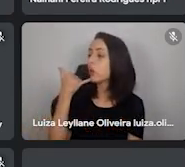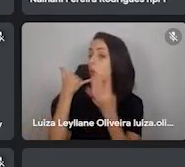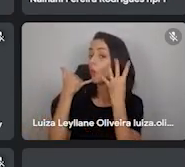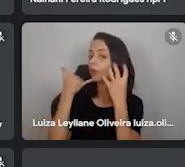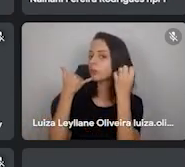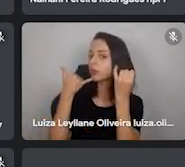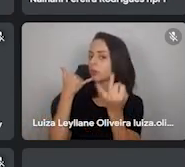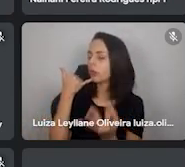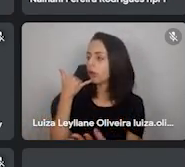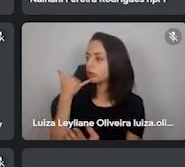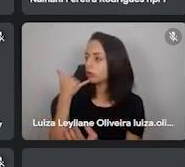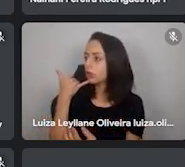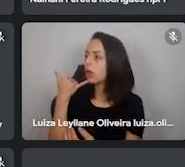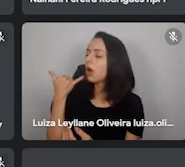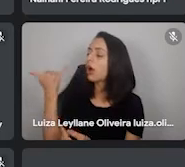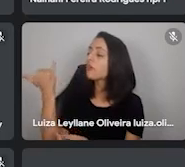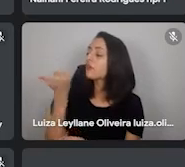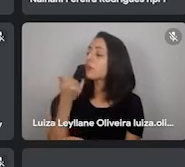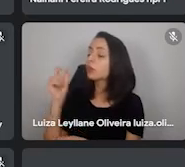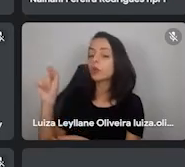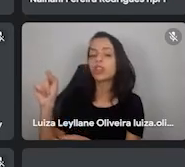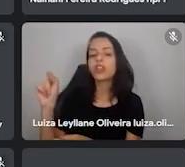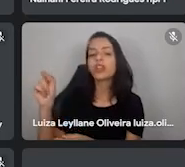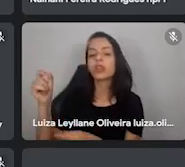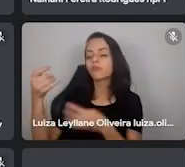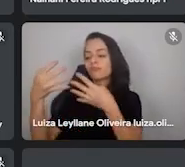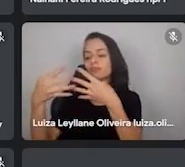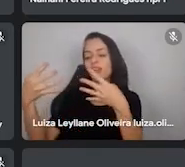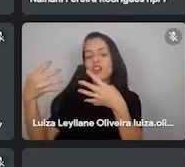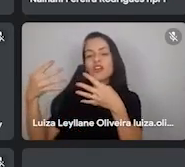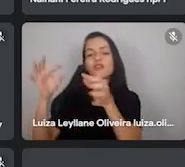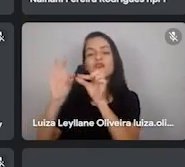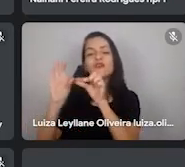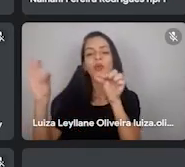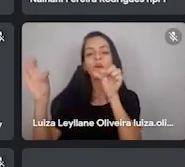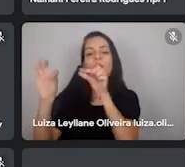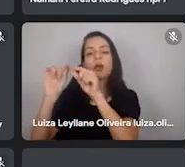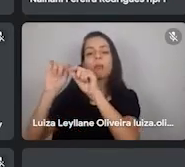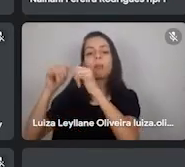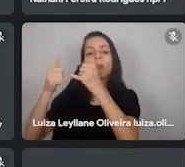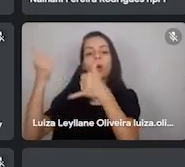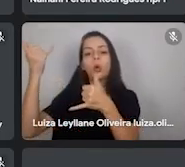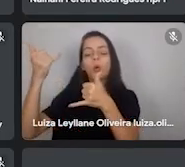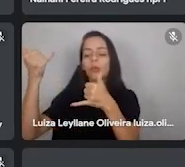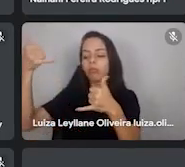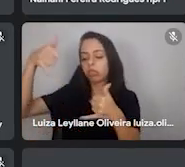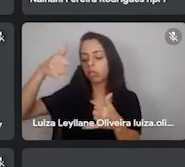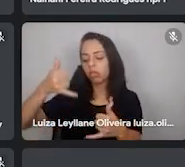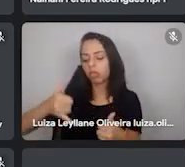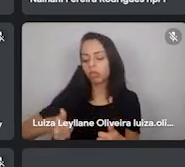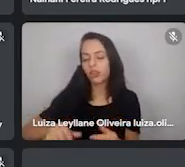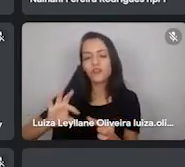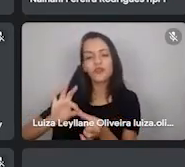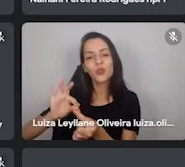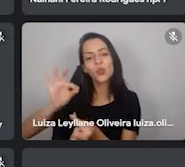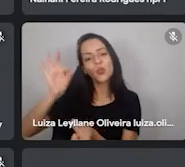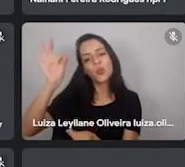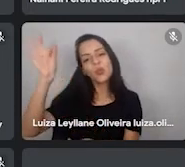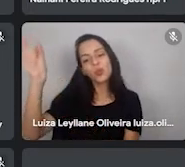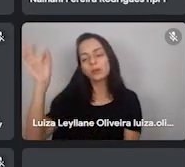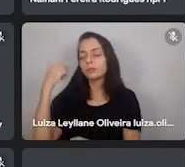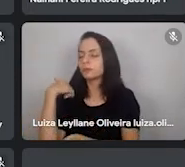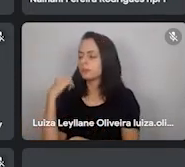Cheguei lá, o fio partido, e pelo meu conhecimento eu vi que ele estava